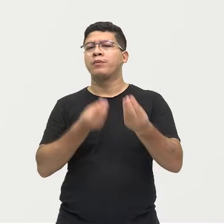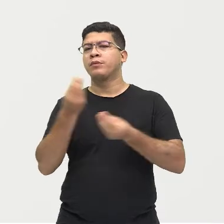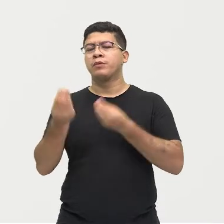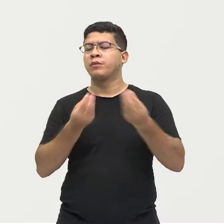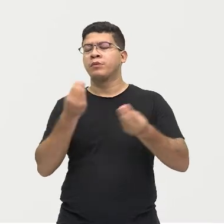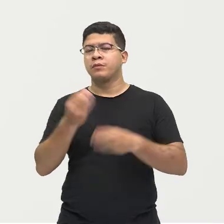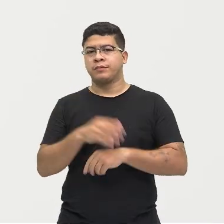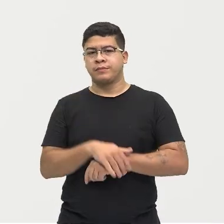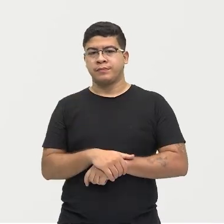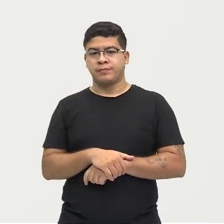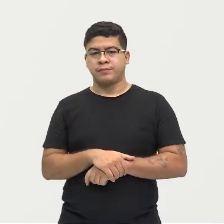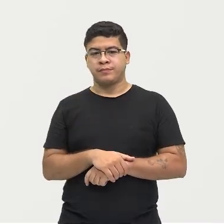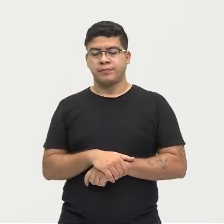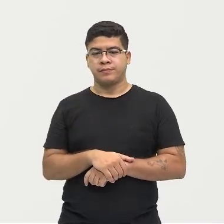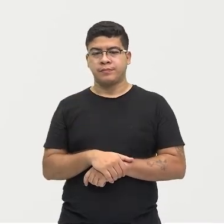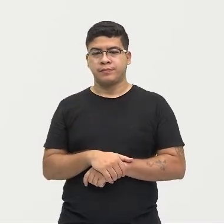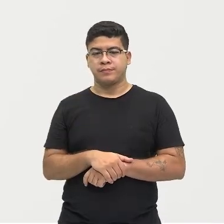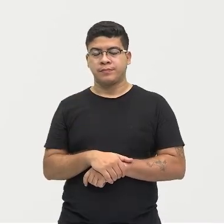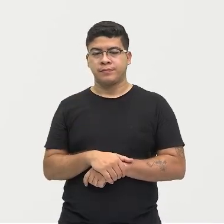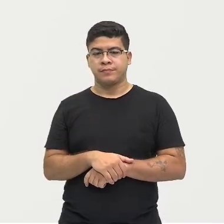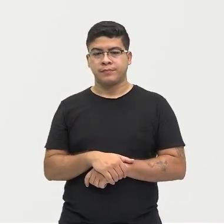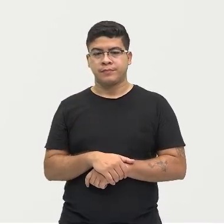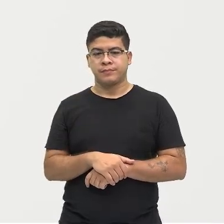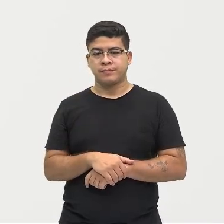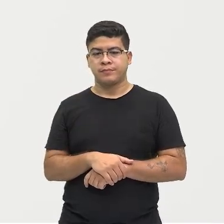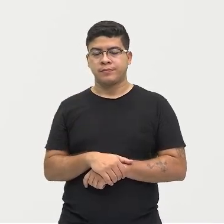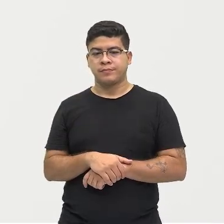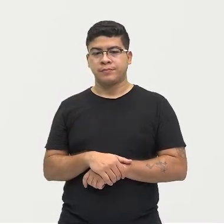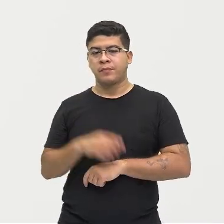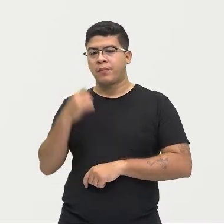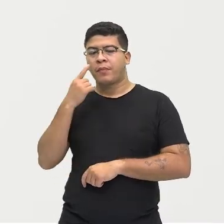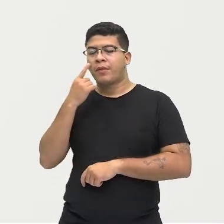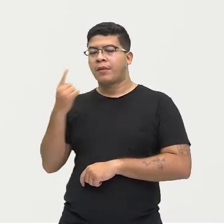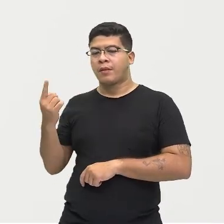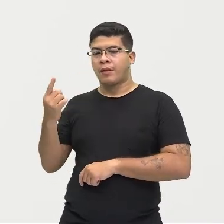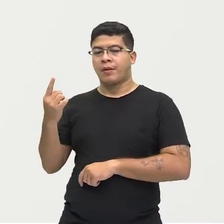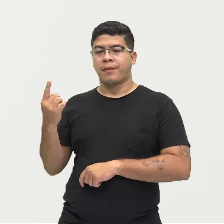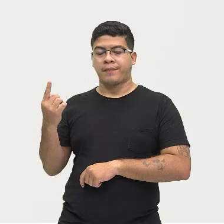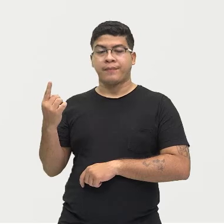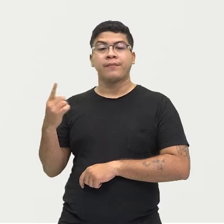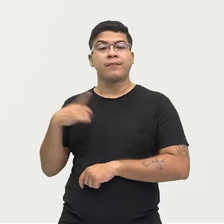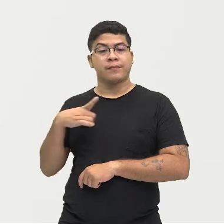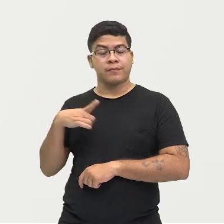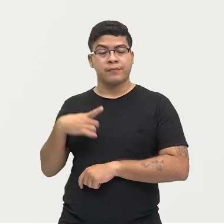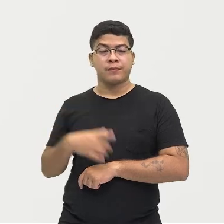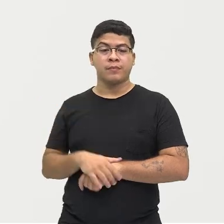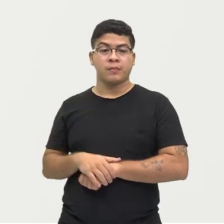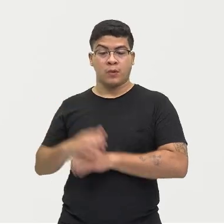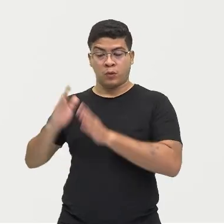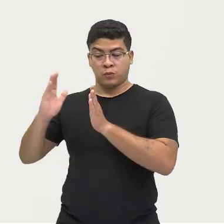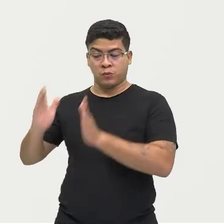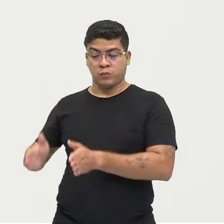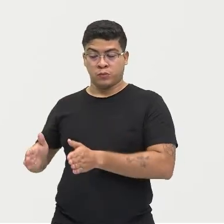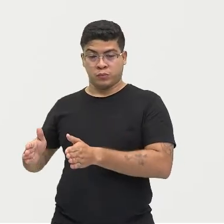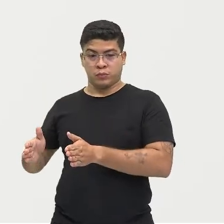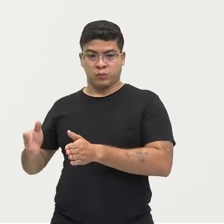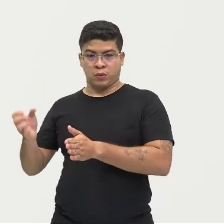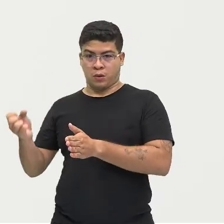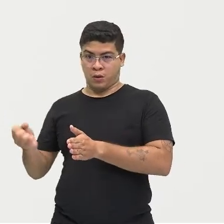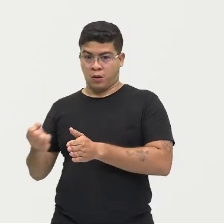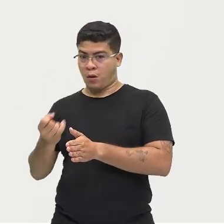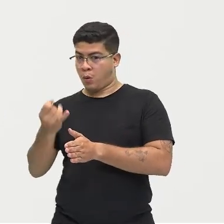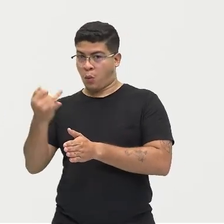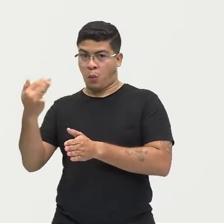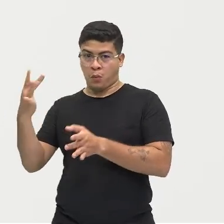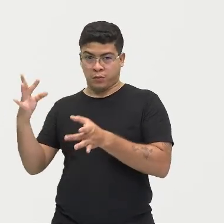amidas: prefixo, infixo, mais a palavra amida. Então, o que nós temos aqui? Isso tudo representa